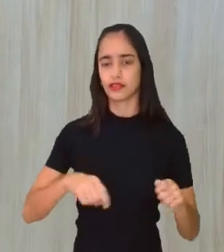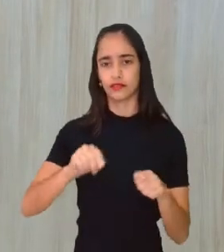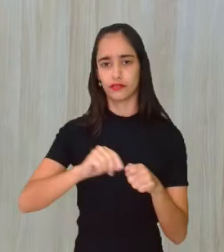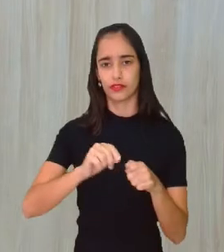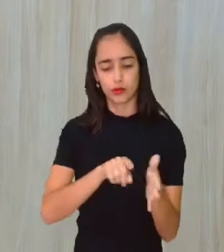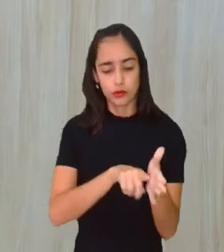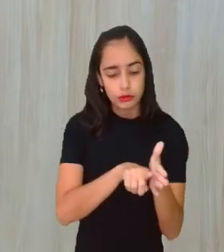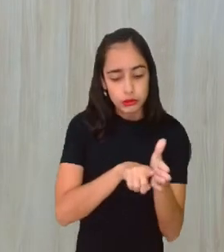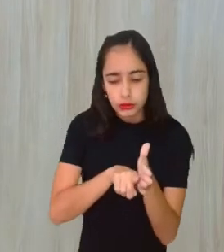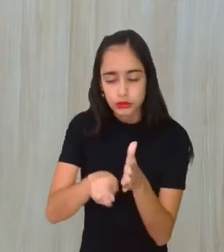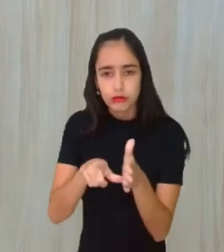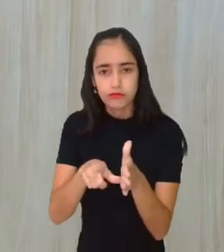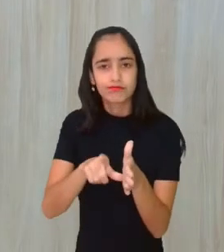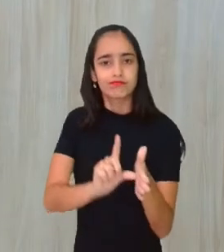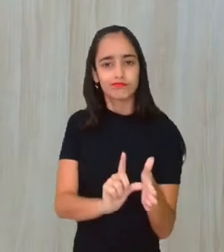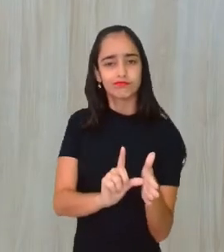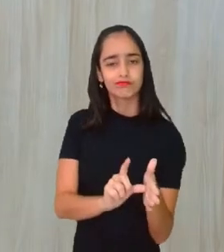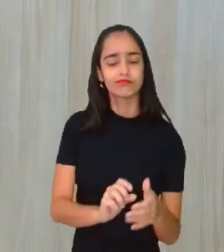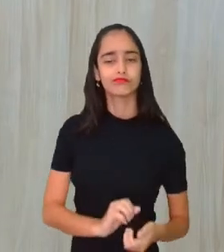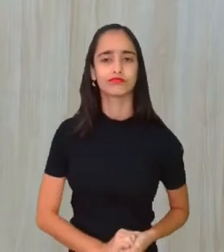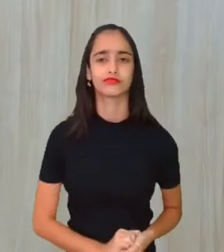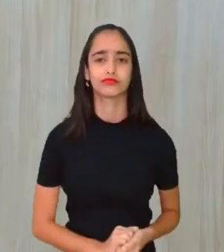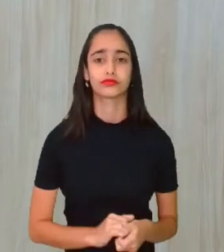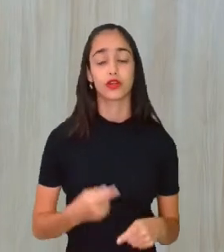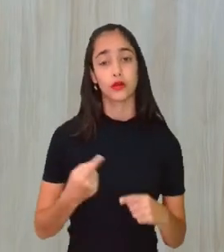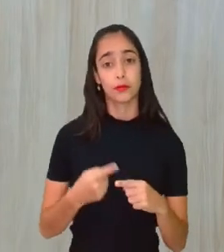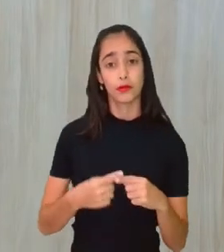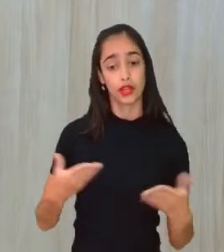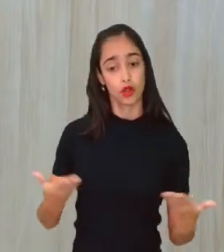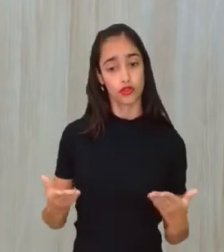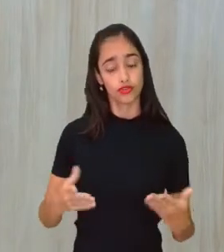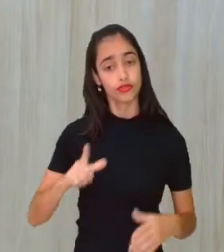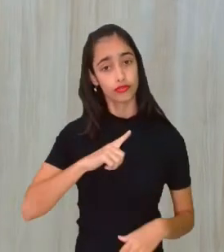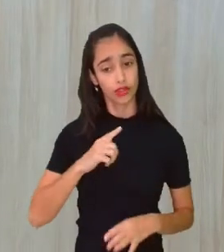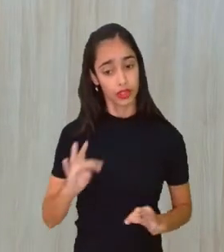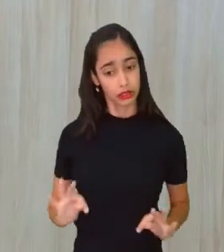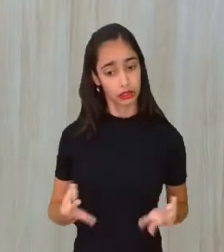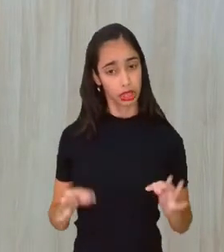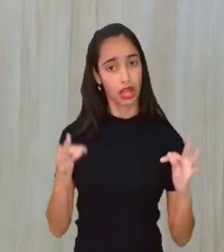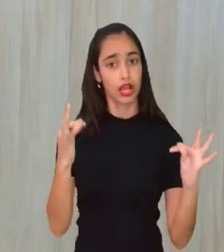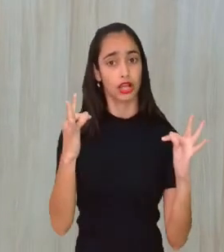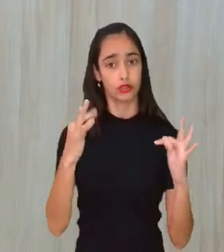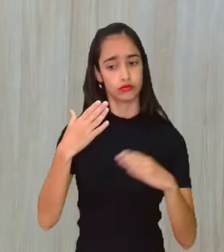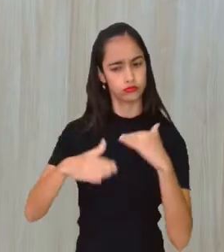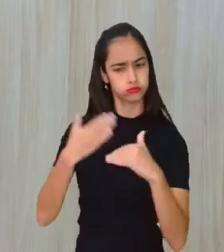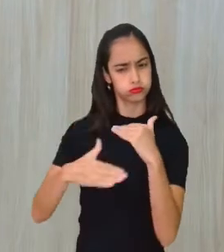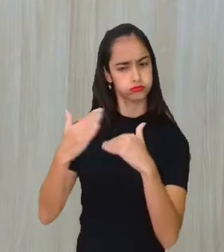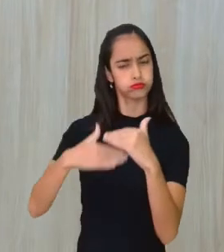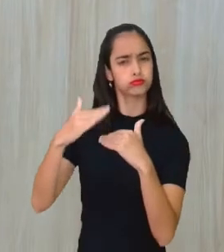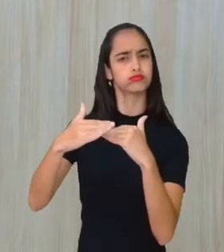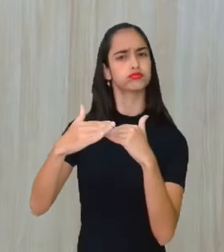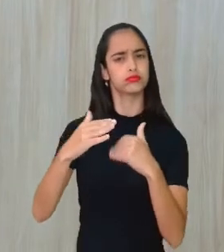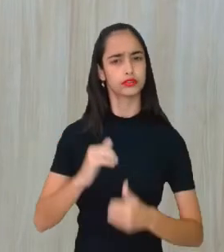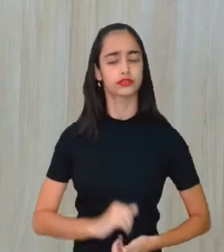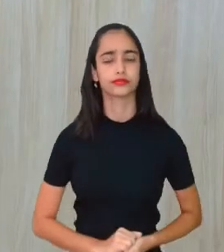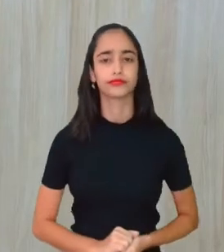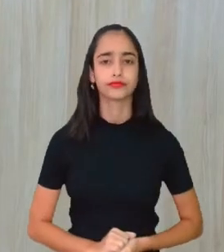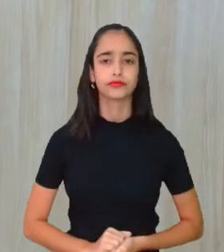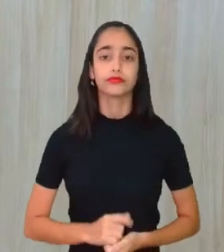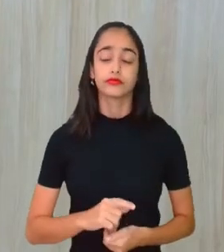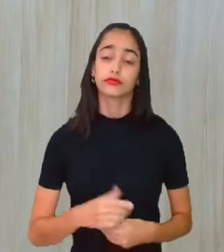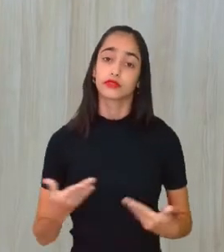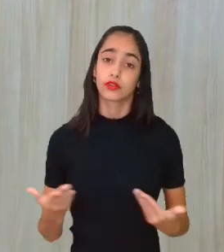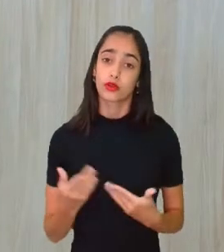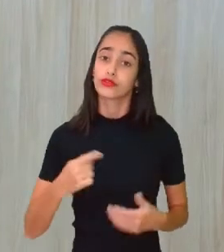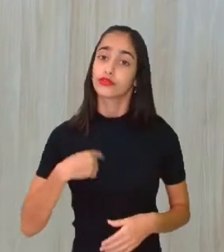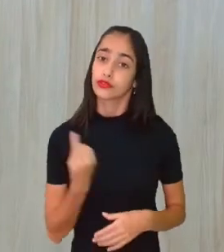questão, tecnologia avançou muito, avançou. Hoje nós temos exames que podem detectar precocemente e levar-nos